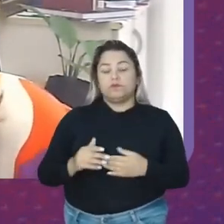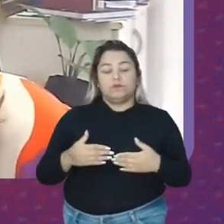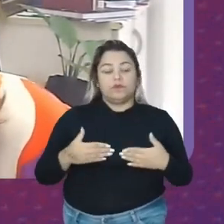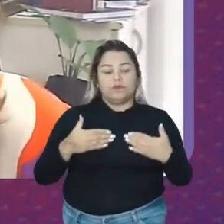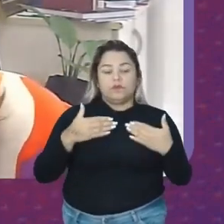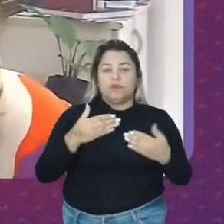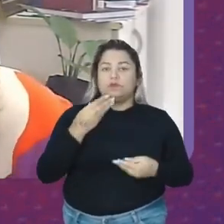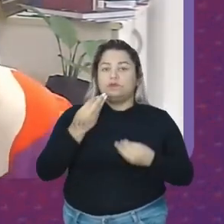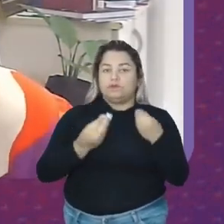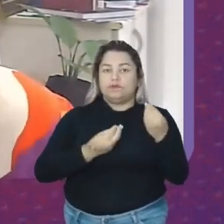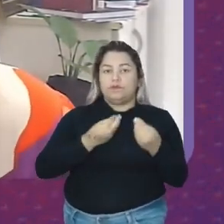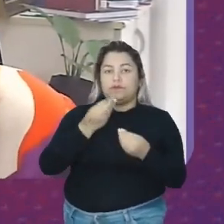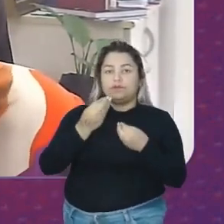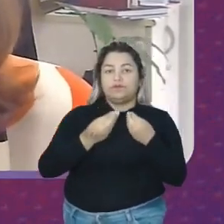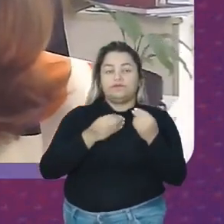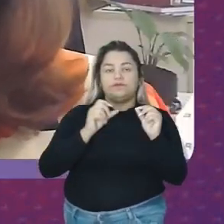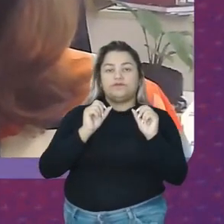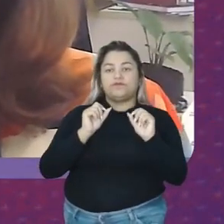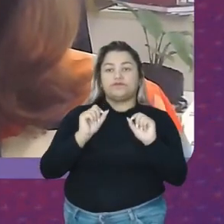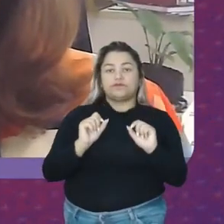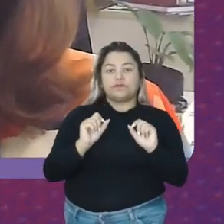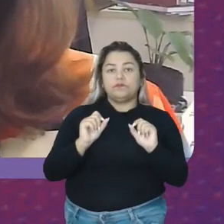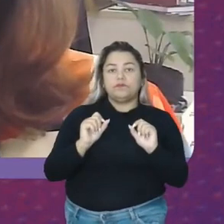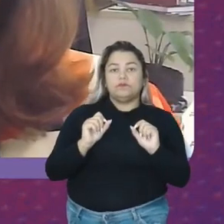é como se fosse mais ou menos